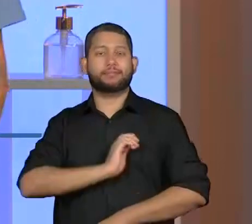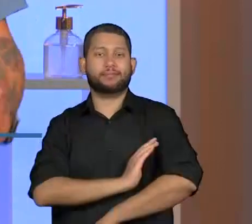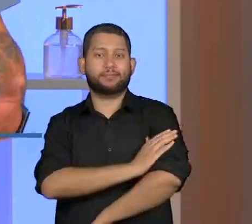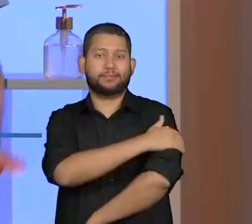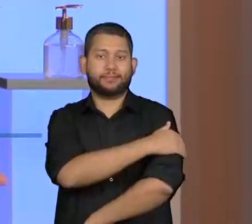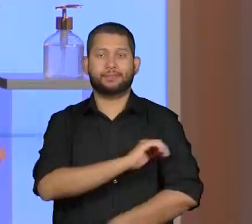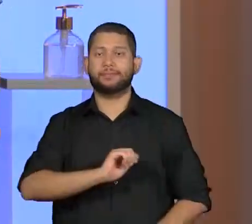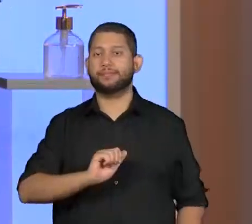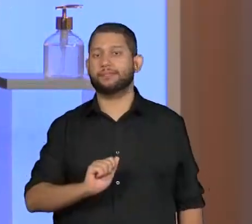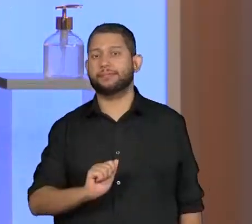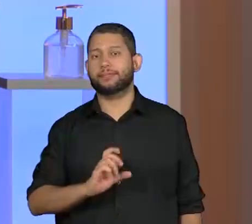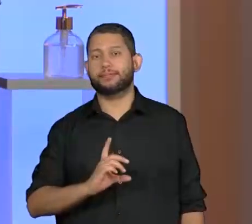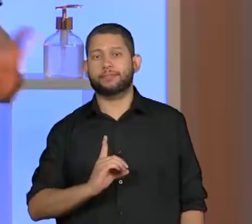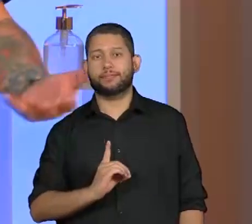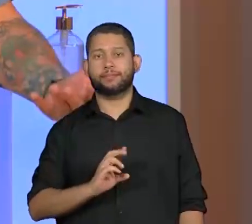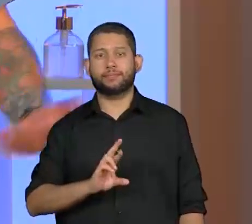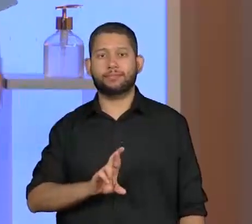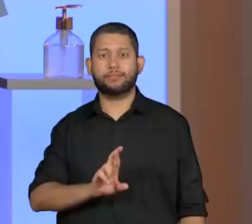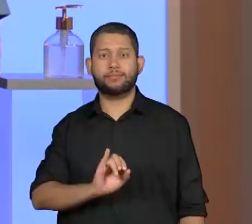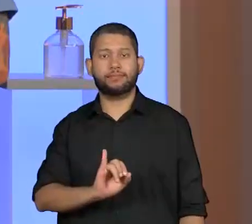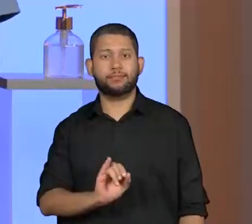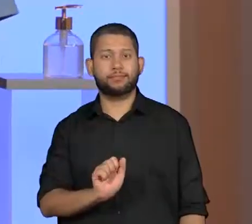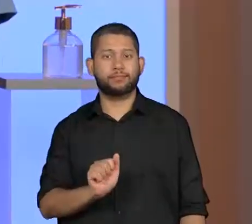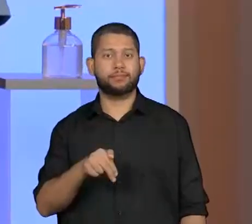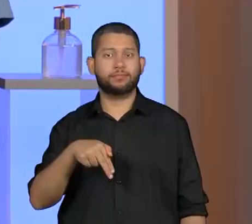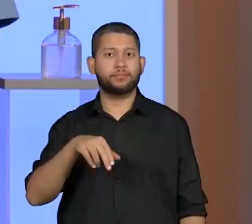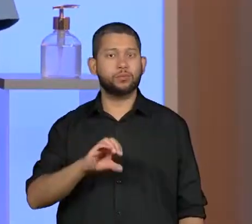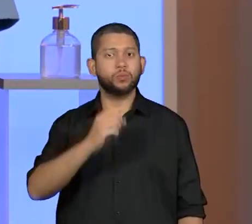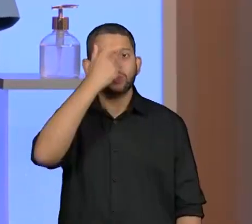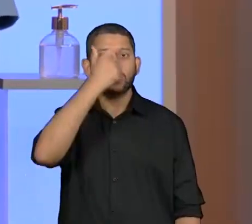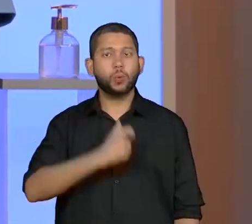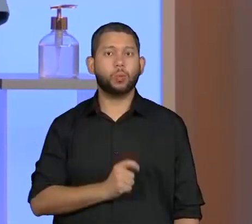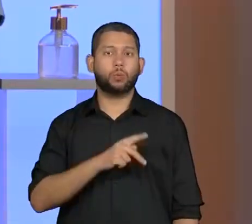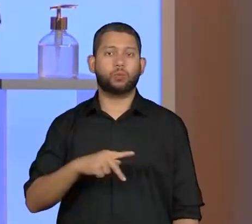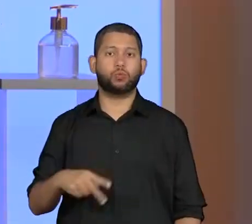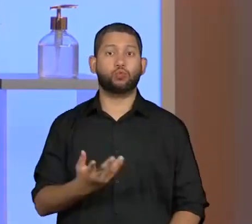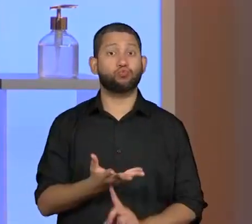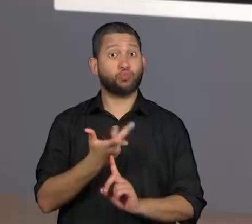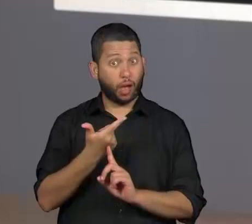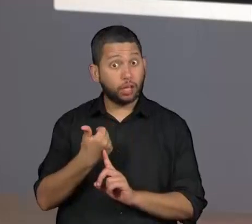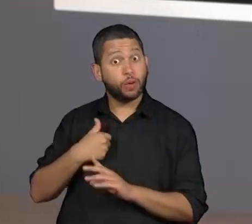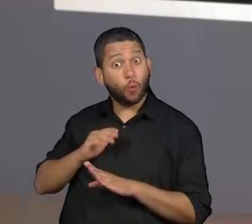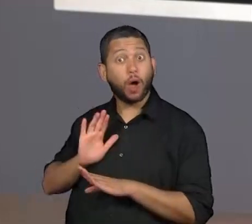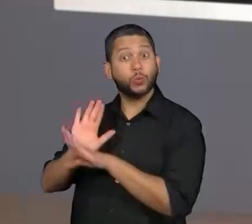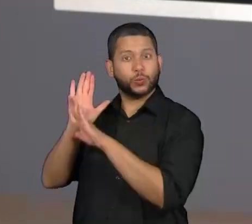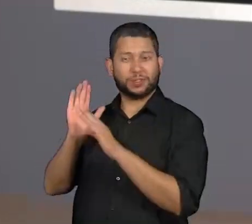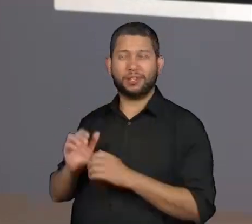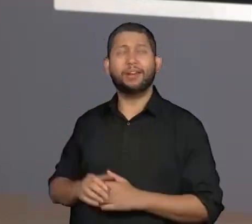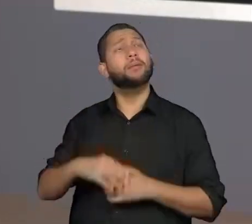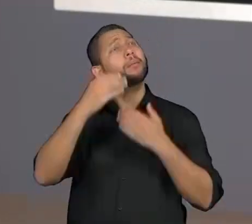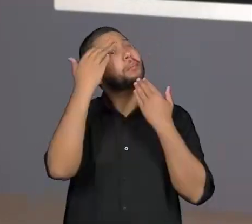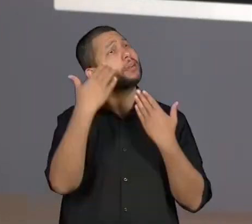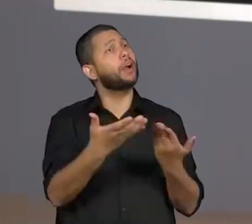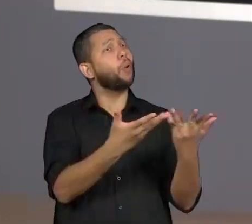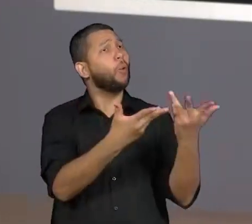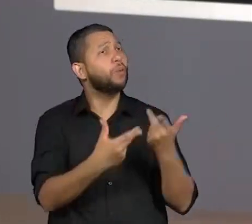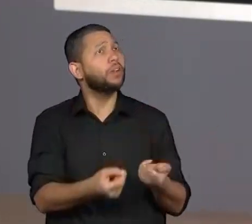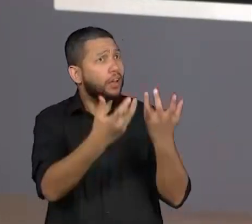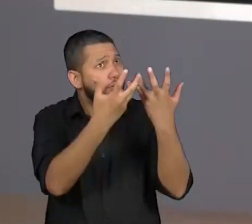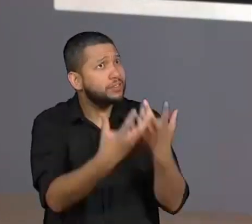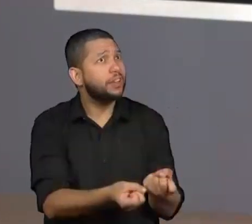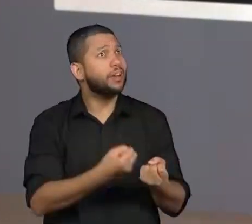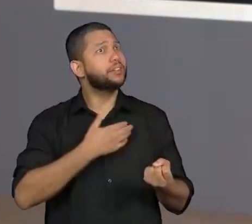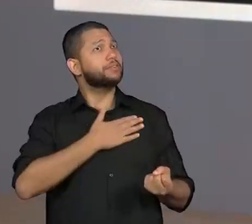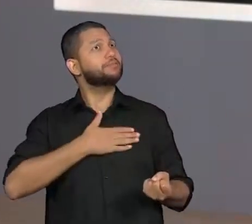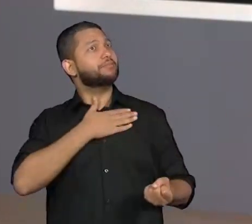Iniciais, e estou aqui para ajudar a professora Fran na Educação Física. Muito obrigada, professor, por aceitar o convite para participar